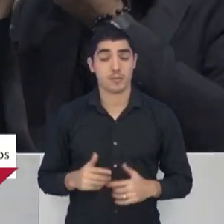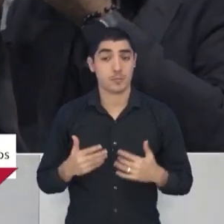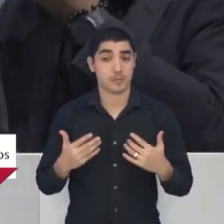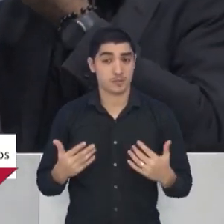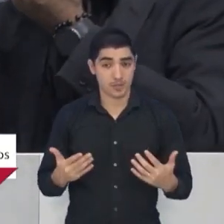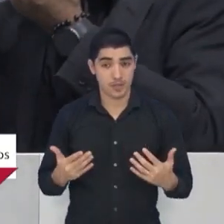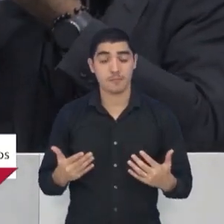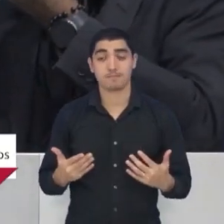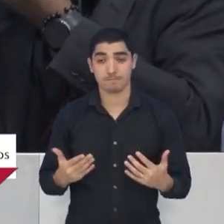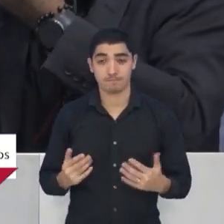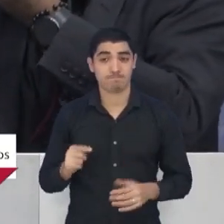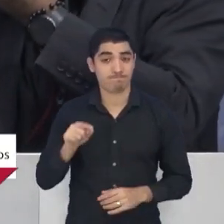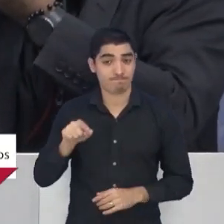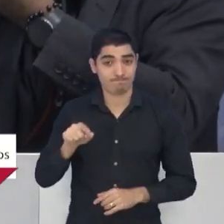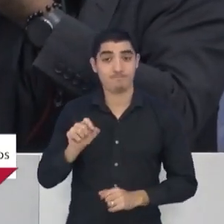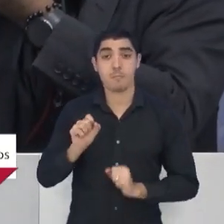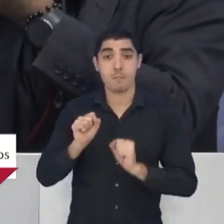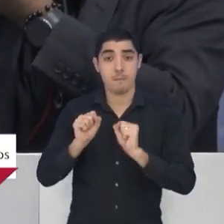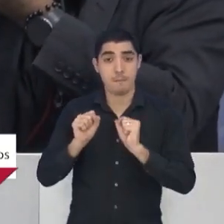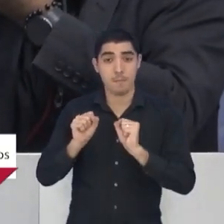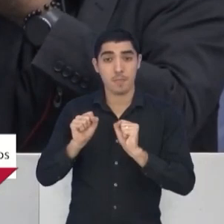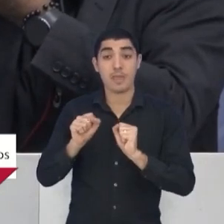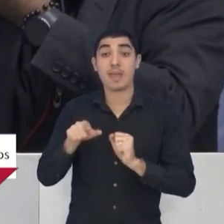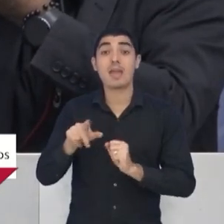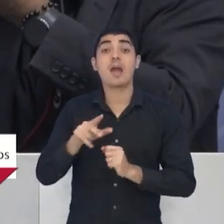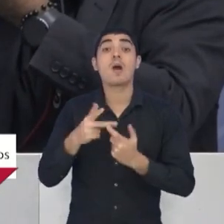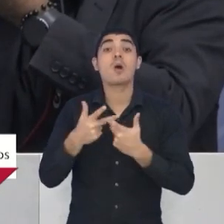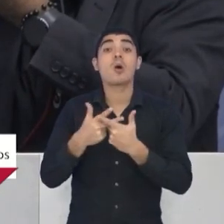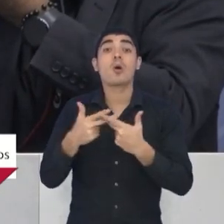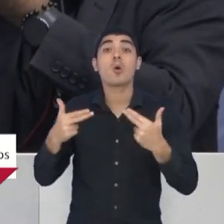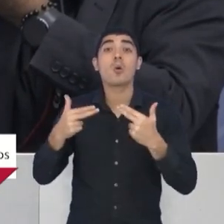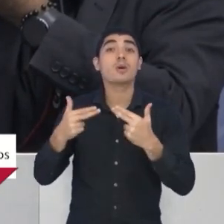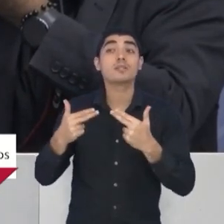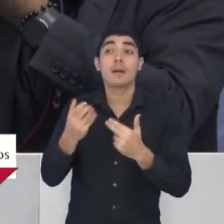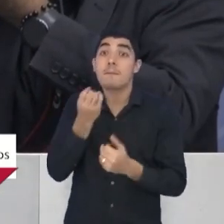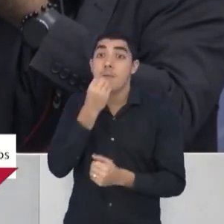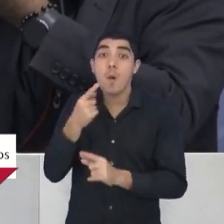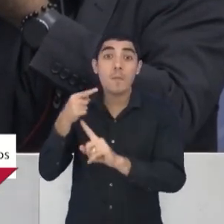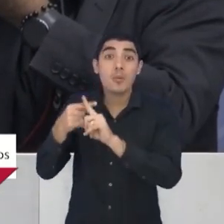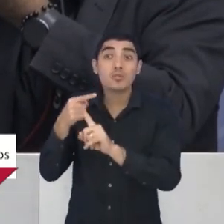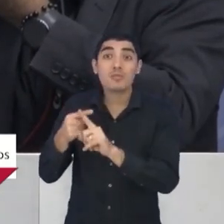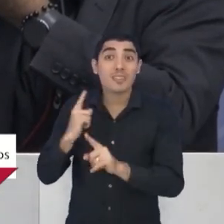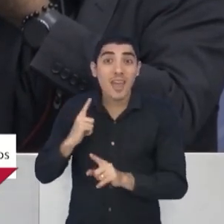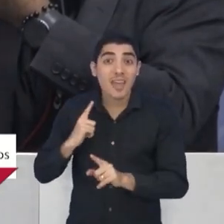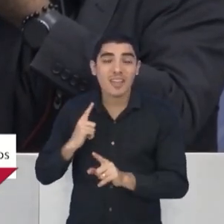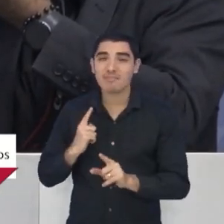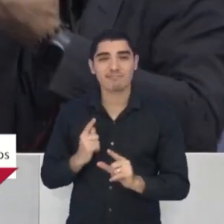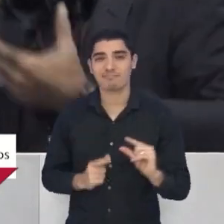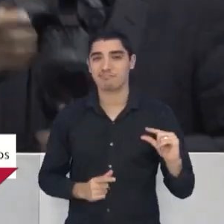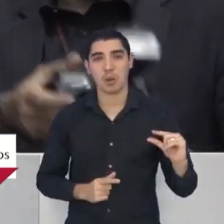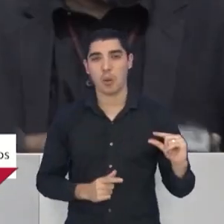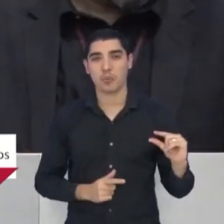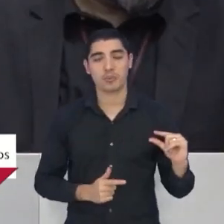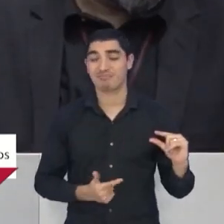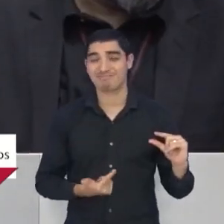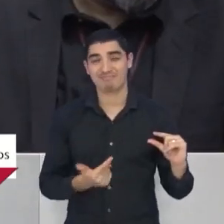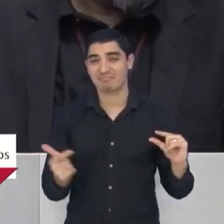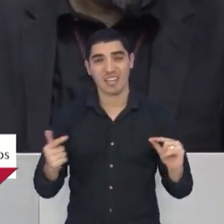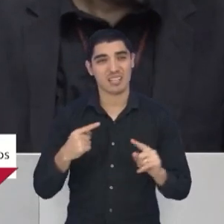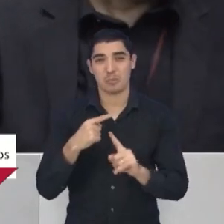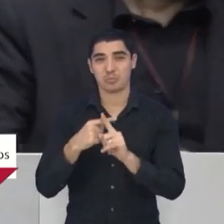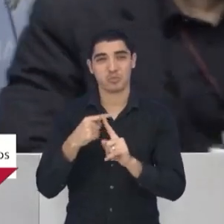chance de algum Resultado positivo disso Desse tamanhinho as estatísticas